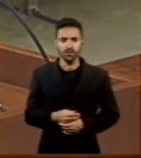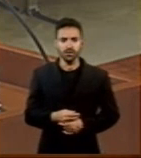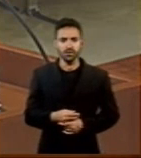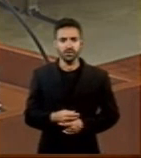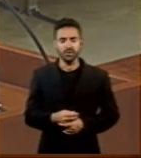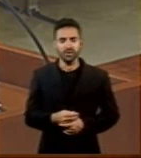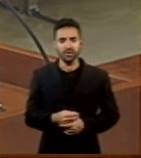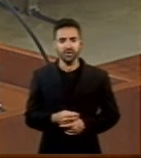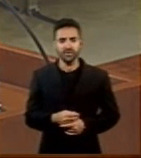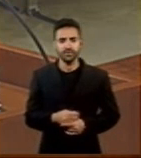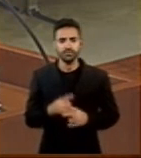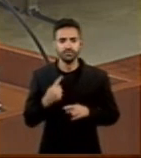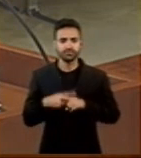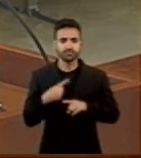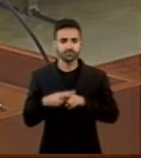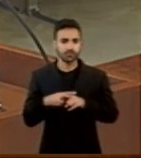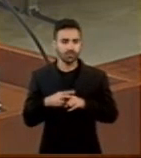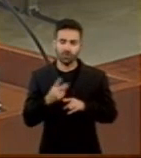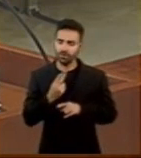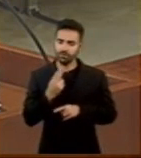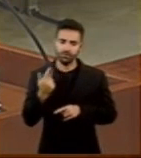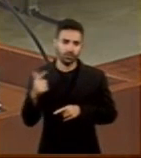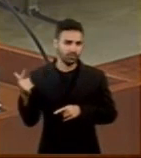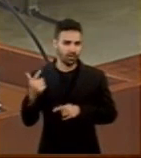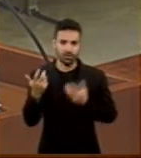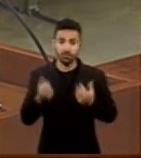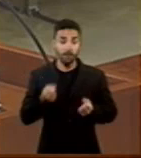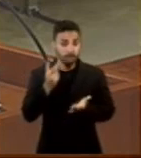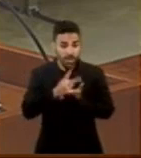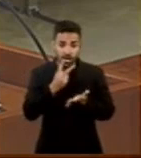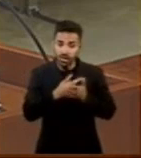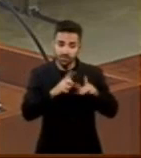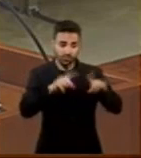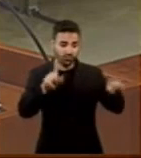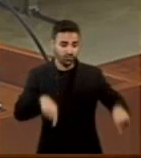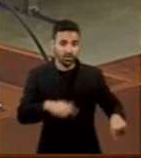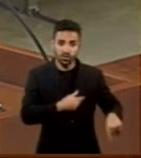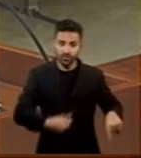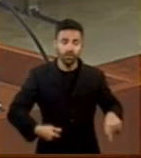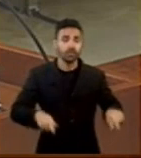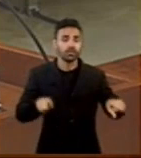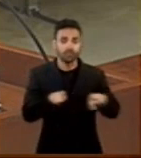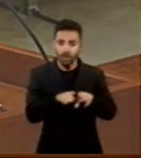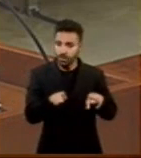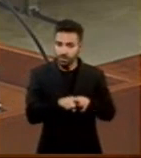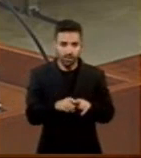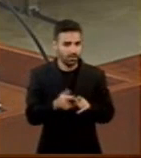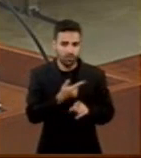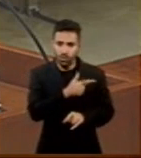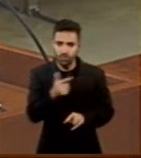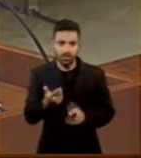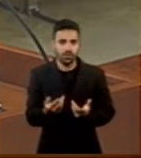nessa percepção desse adicional, até mesmo para os servidores públicos, apontados como paradigma.